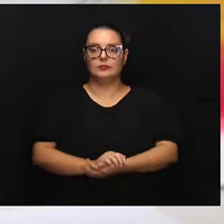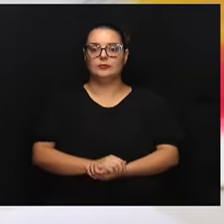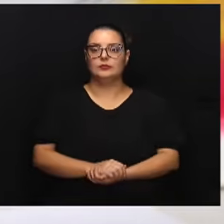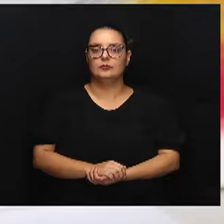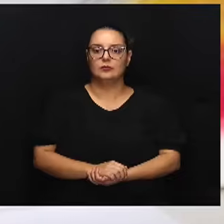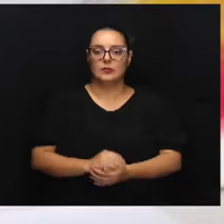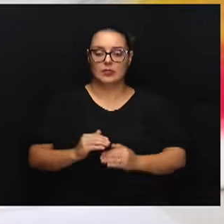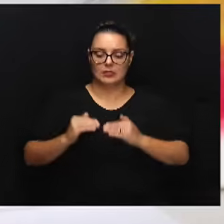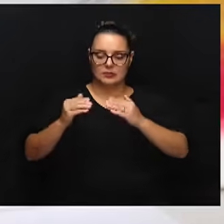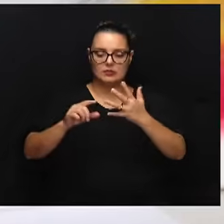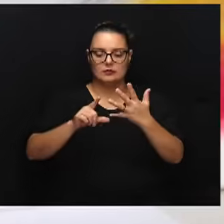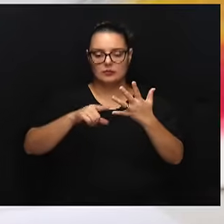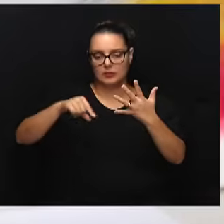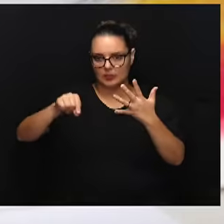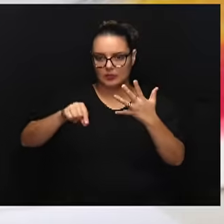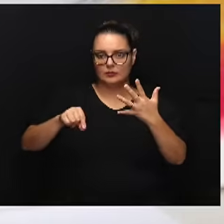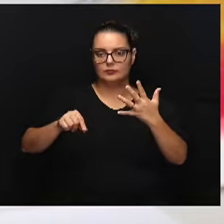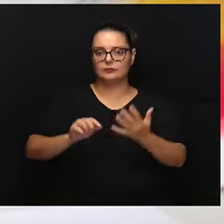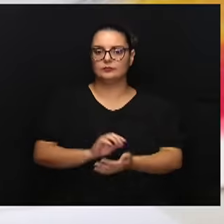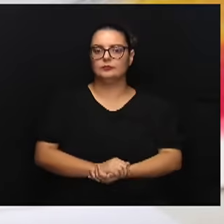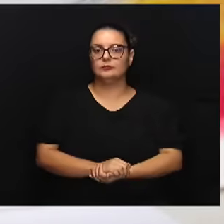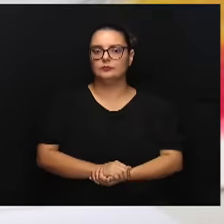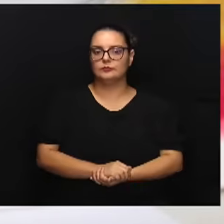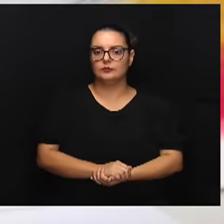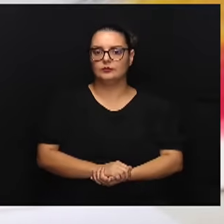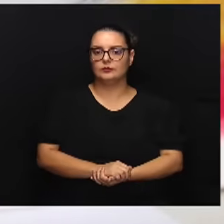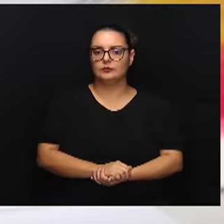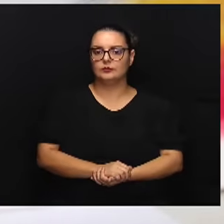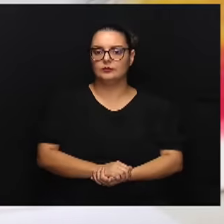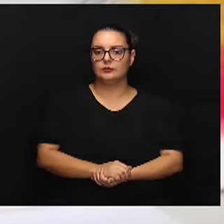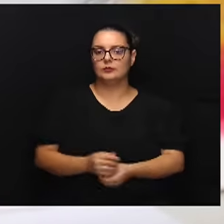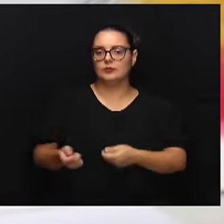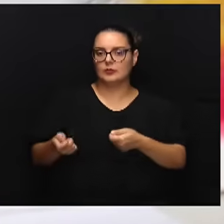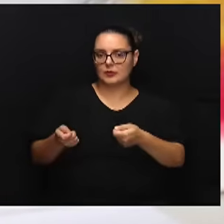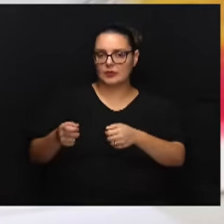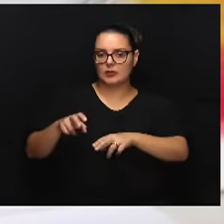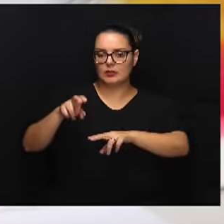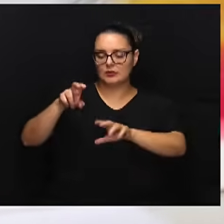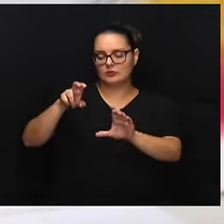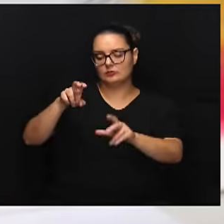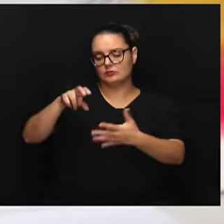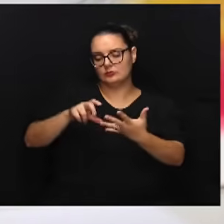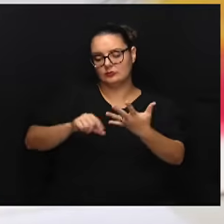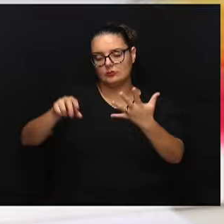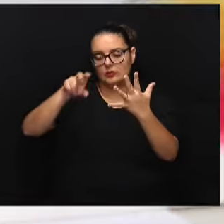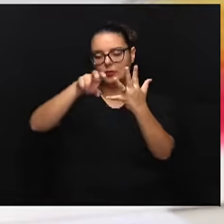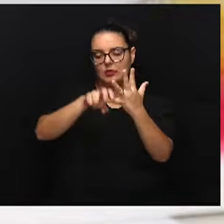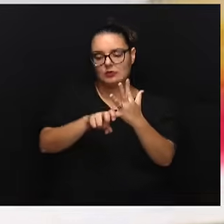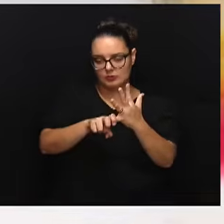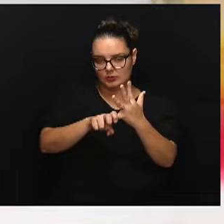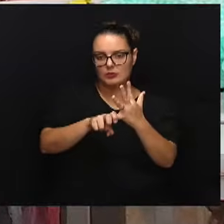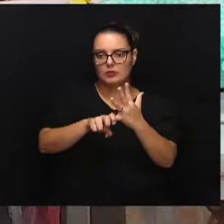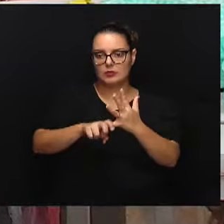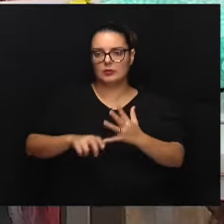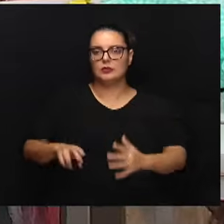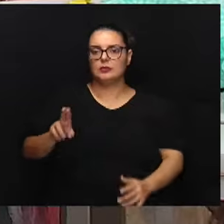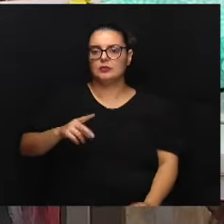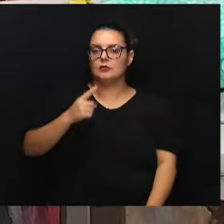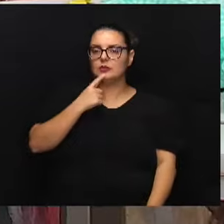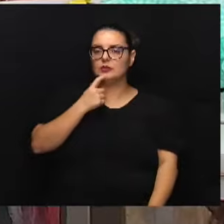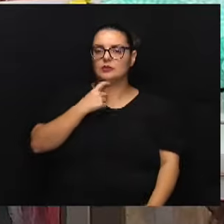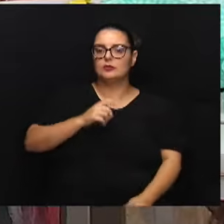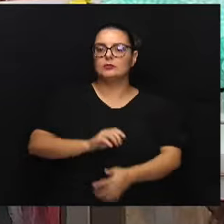galho que vocês fizeram para segurar o tucano, o pássaro. Vamos usar o vermelho,